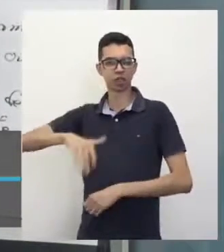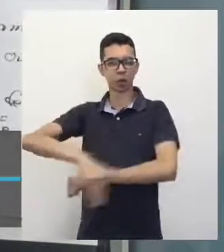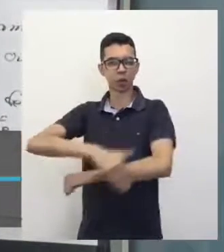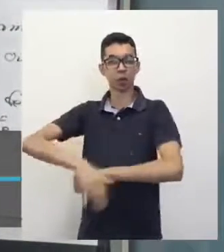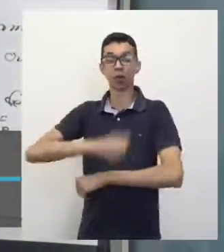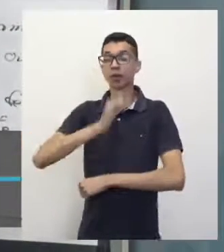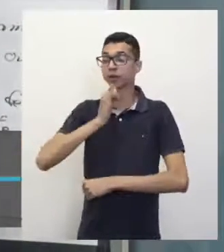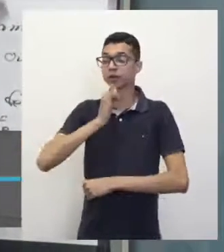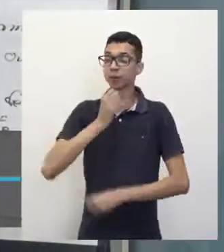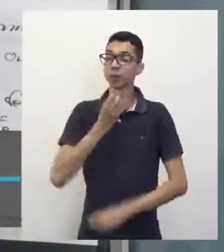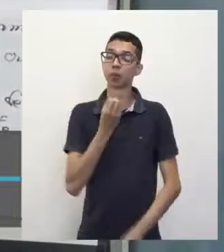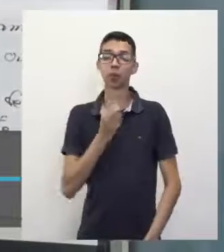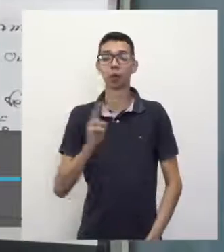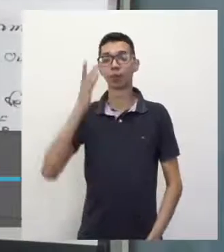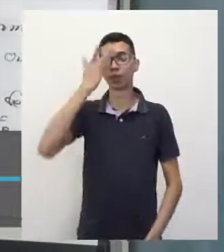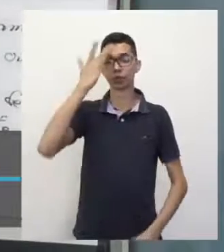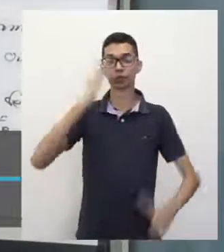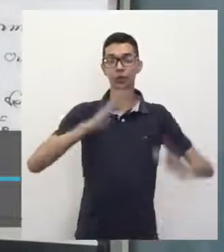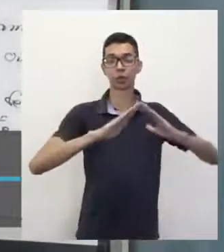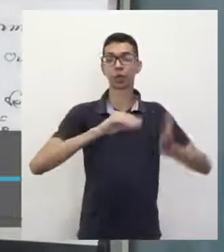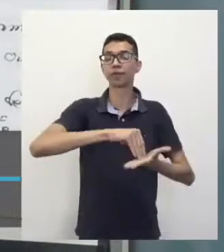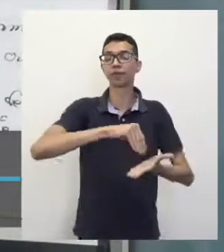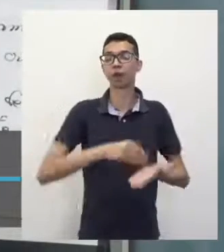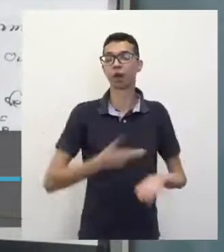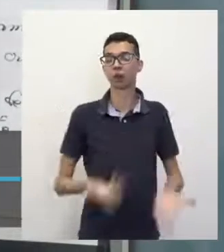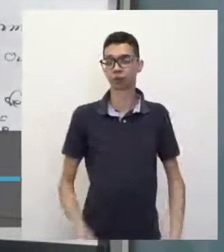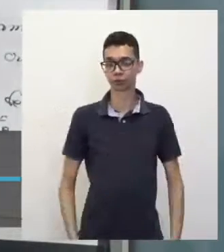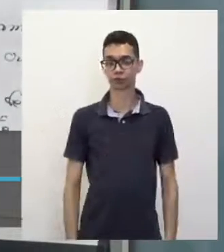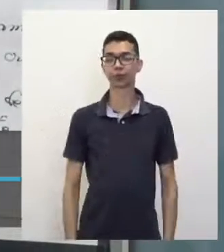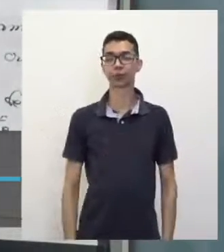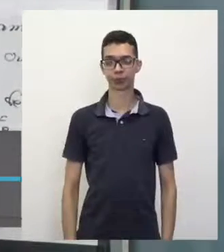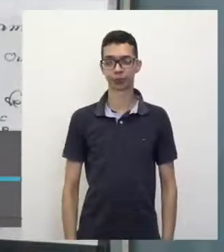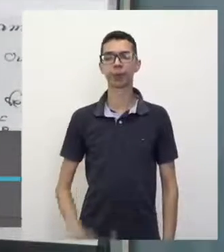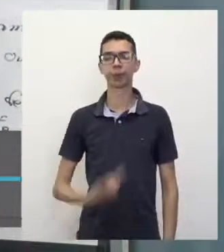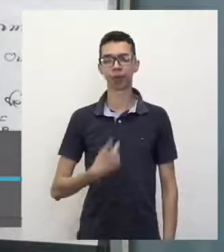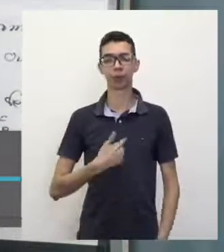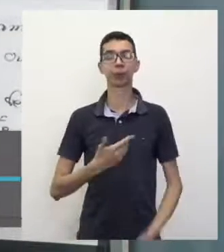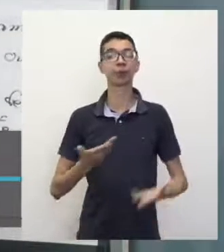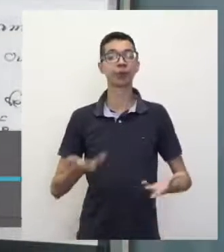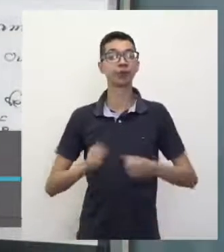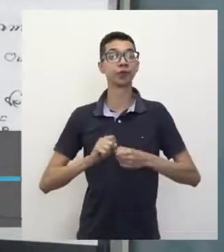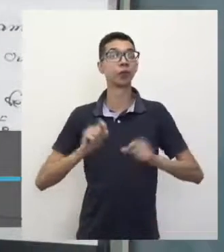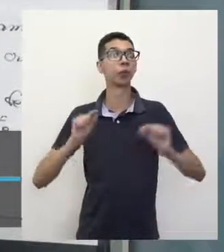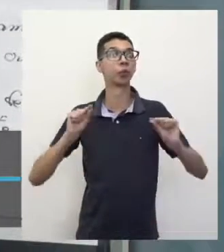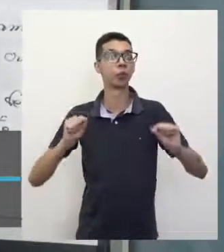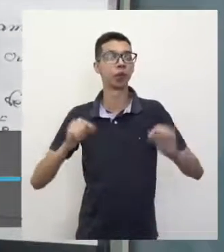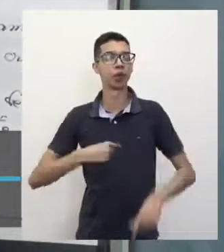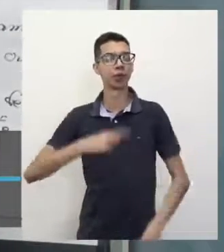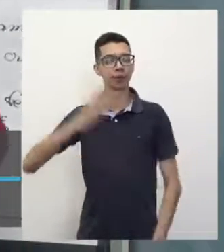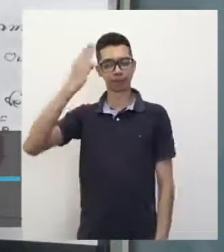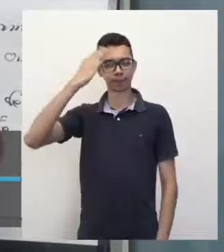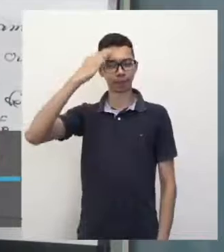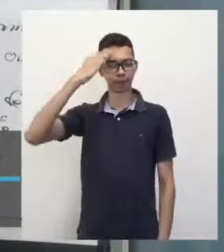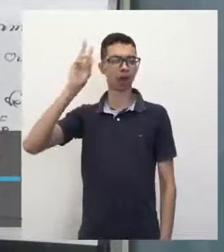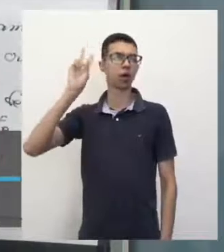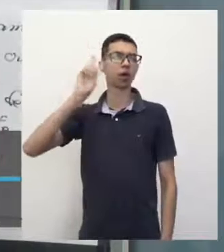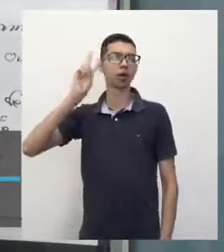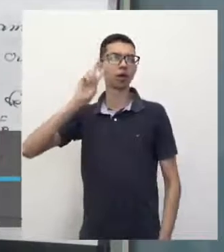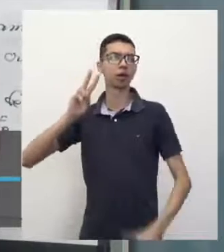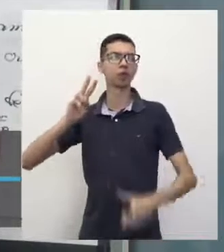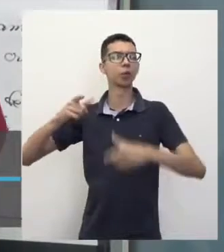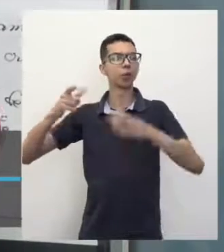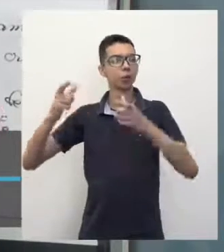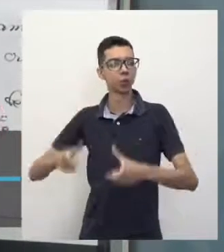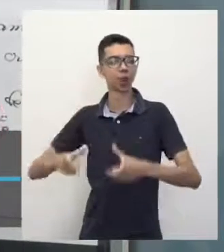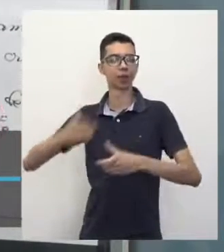ou de pessoas em submoradias. E aí eu recorro a essa memória desse local, a memória destas pessoas,